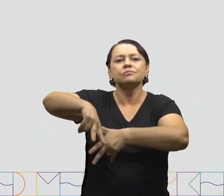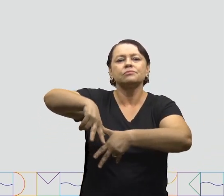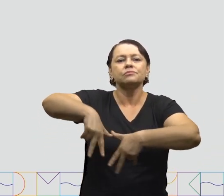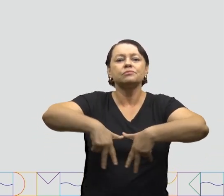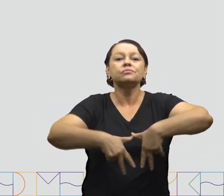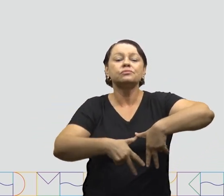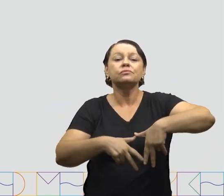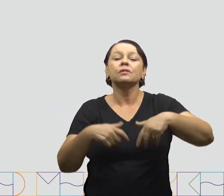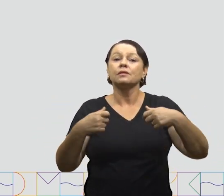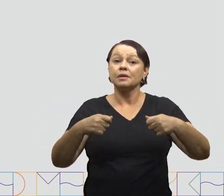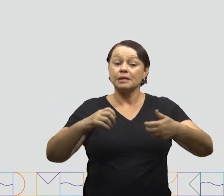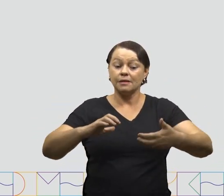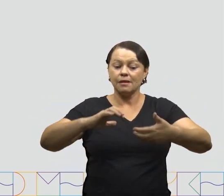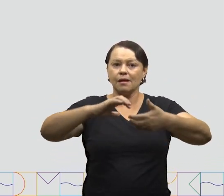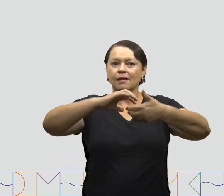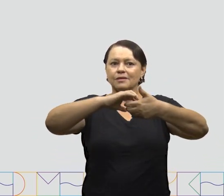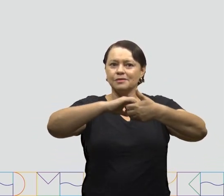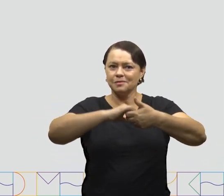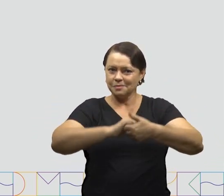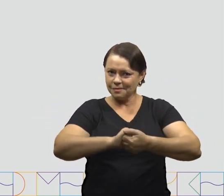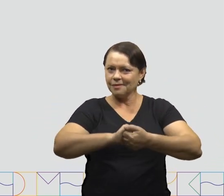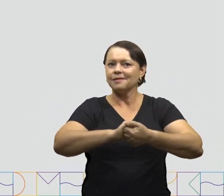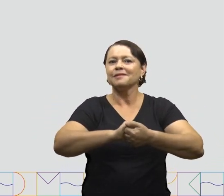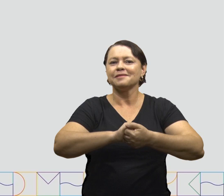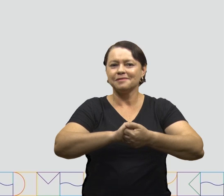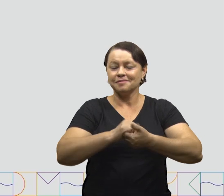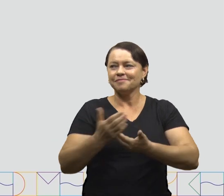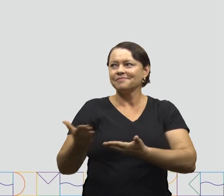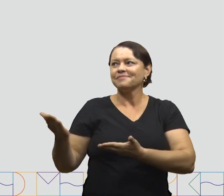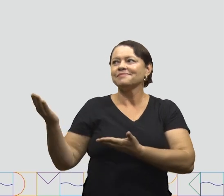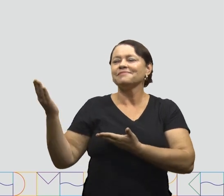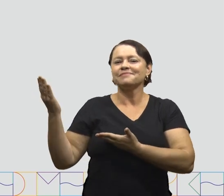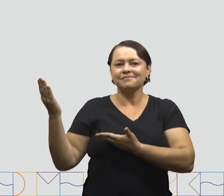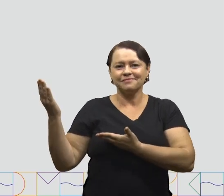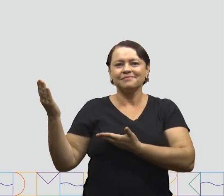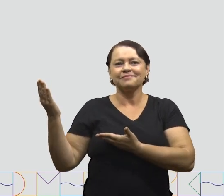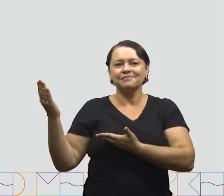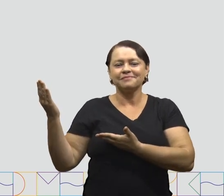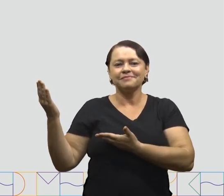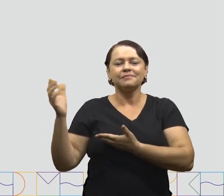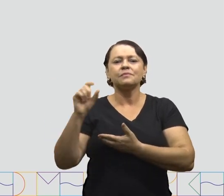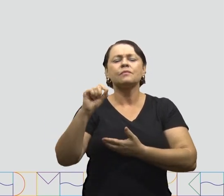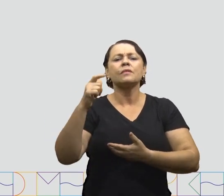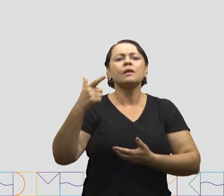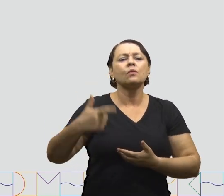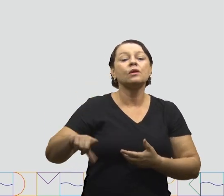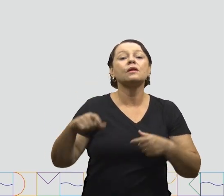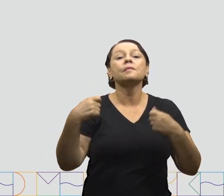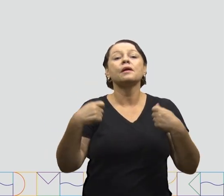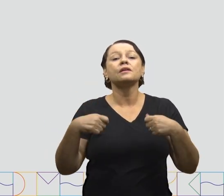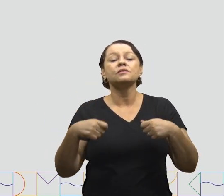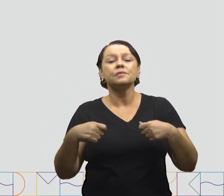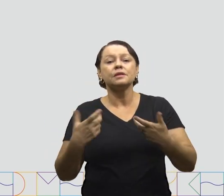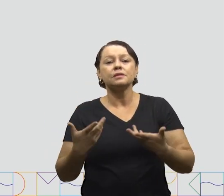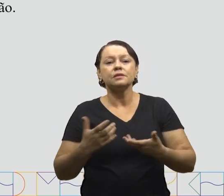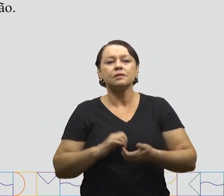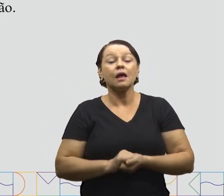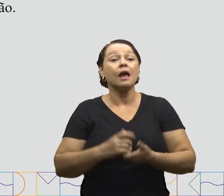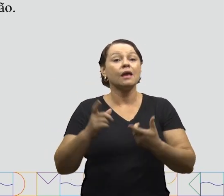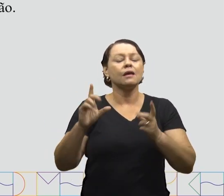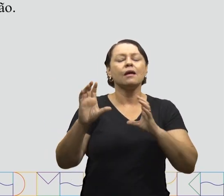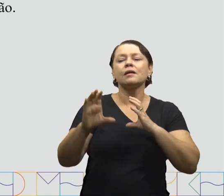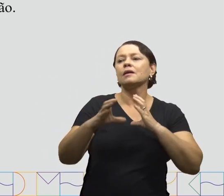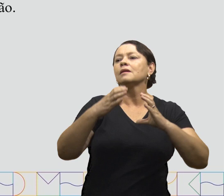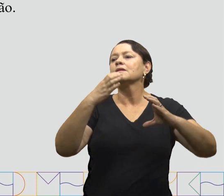Isso mesmo, as crianças precisam dar as mãos. Observe a imagem. O que mais que precisa ser feito para brincar de roda?